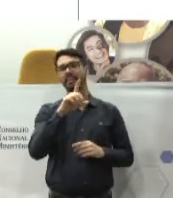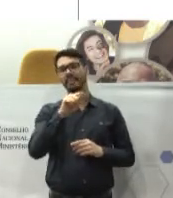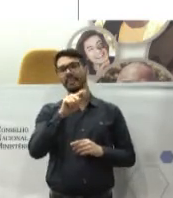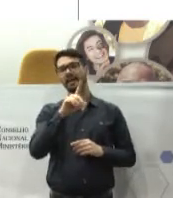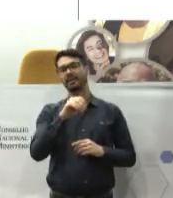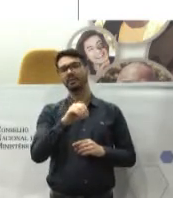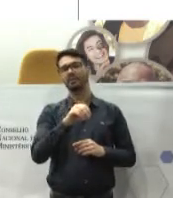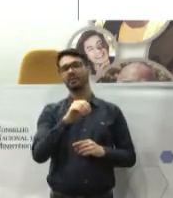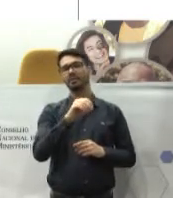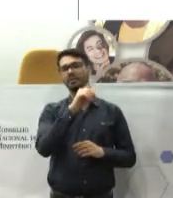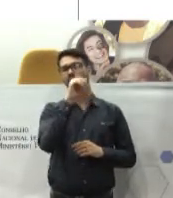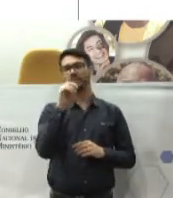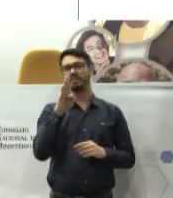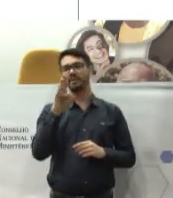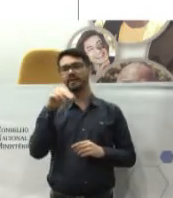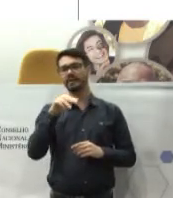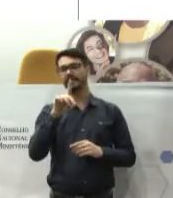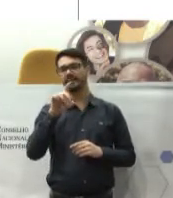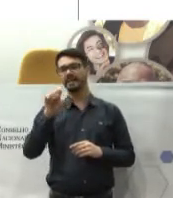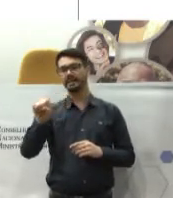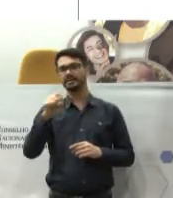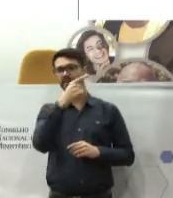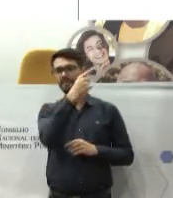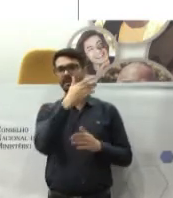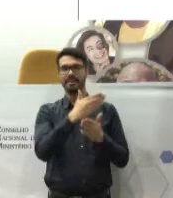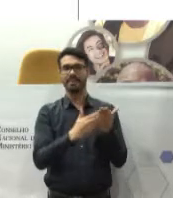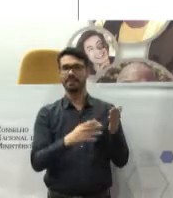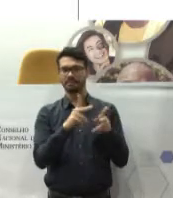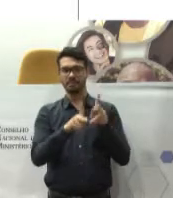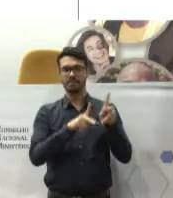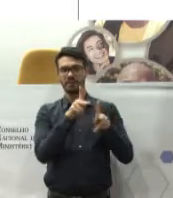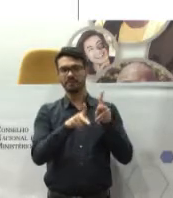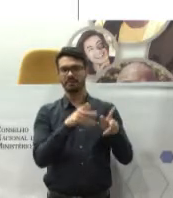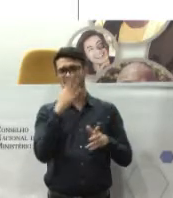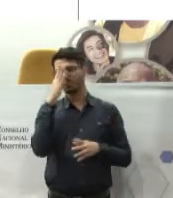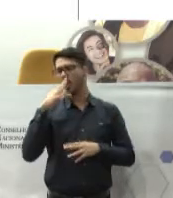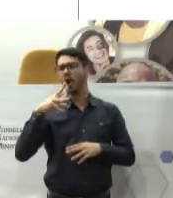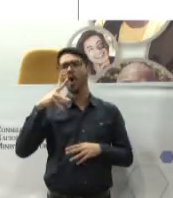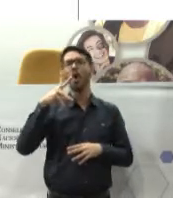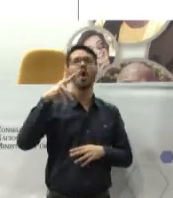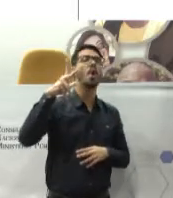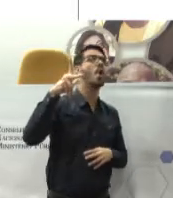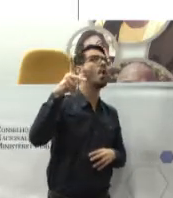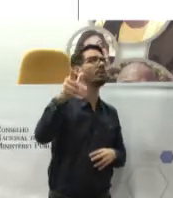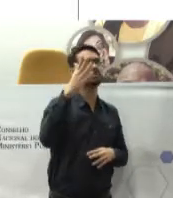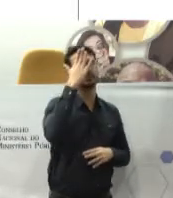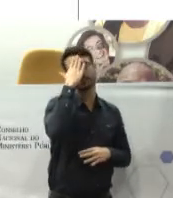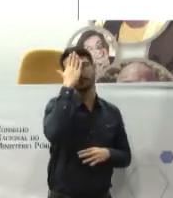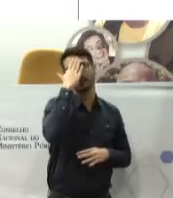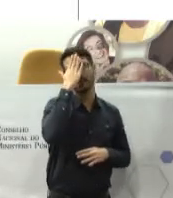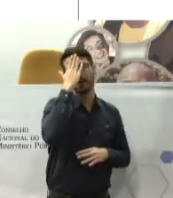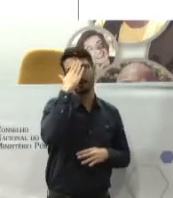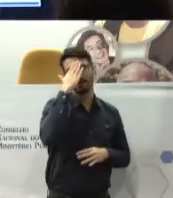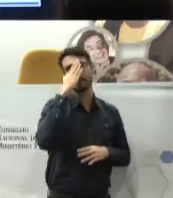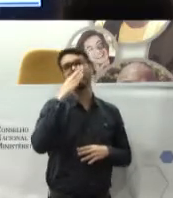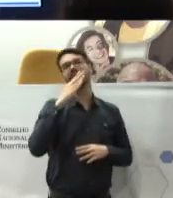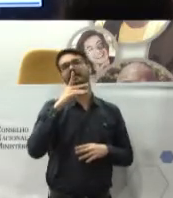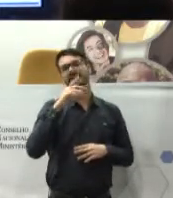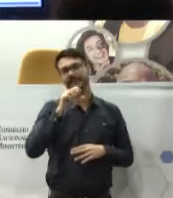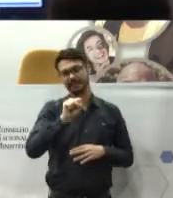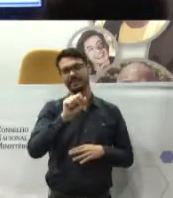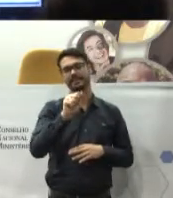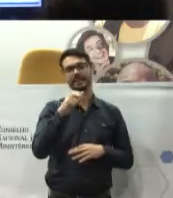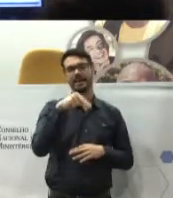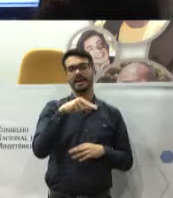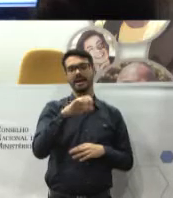da população brasileira não tem acesso à coleta de esgoto. Todo mundo sabe que investir em saneamento reduz o custo de saúde. Mas sabemos,